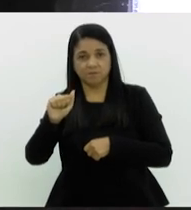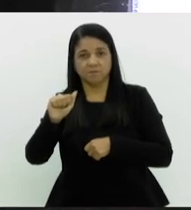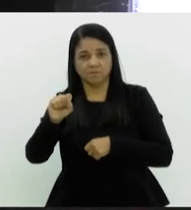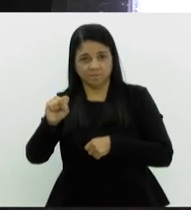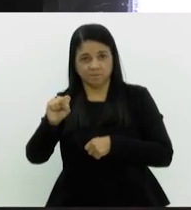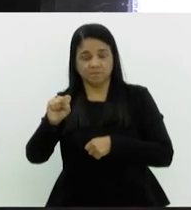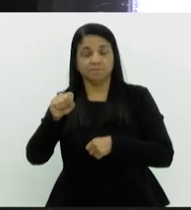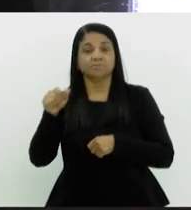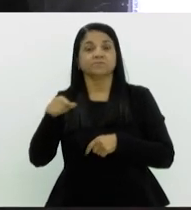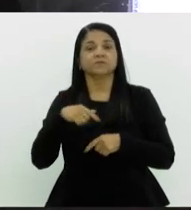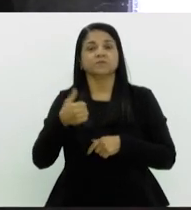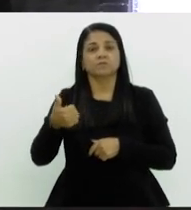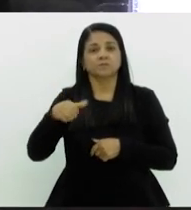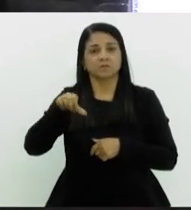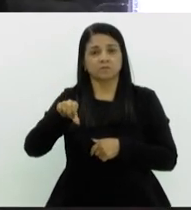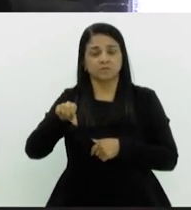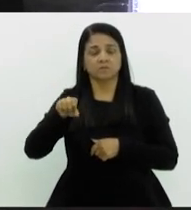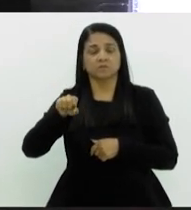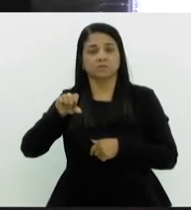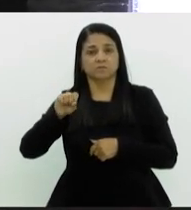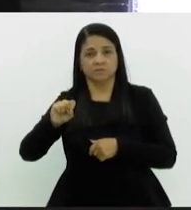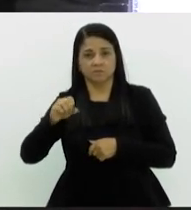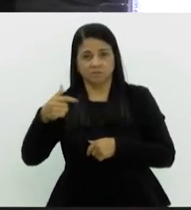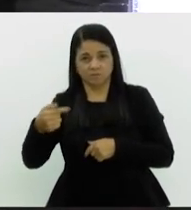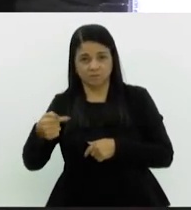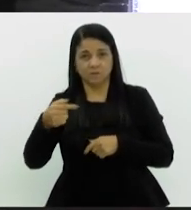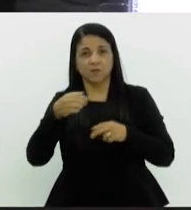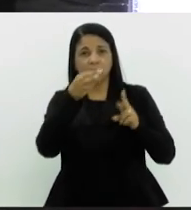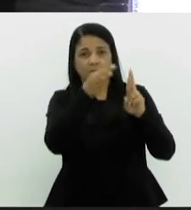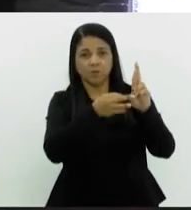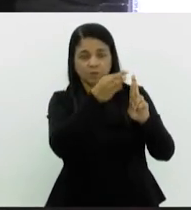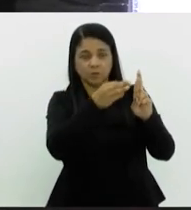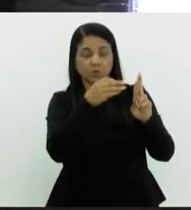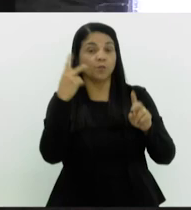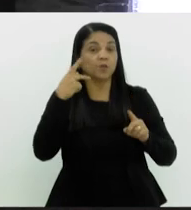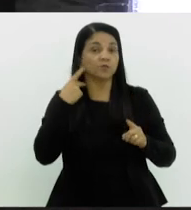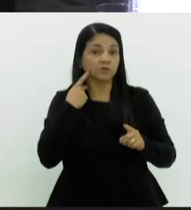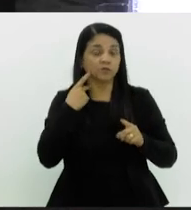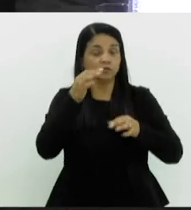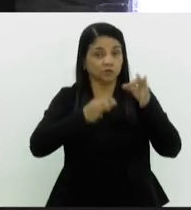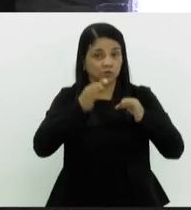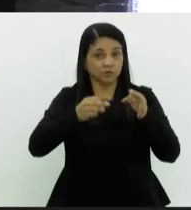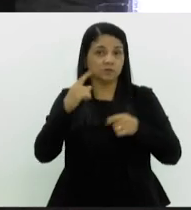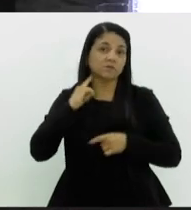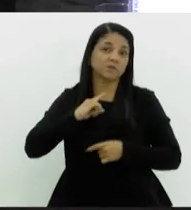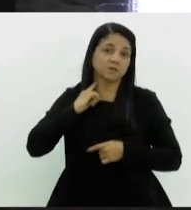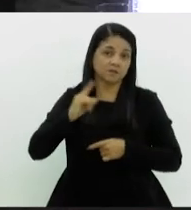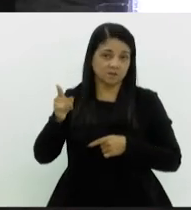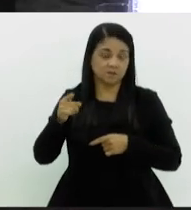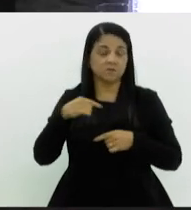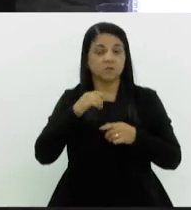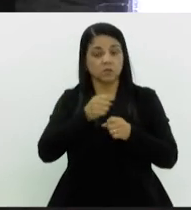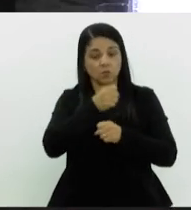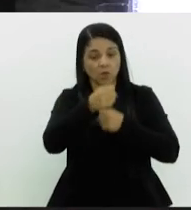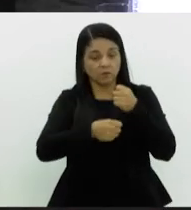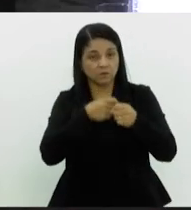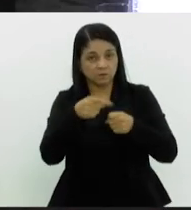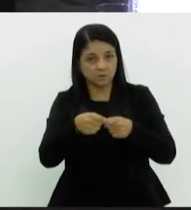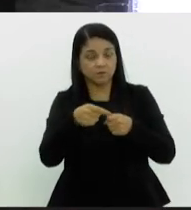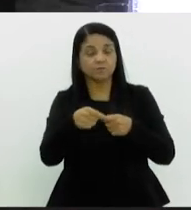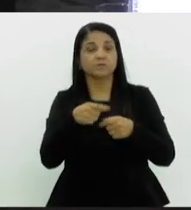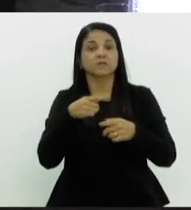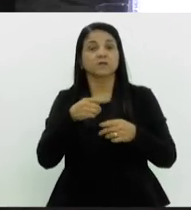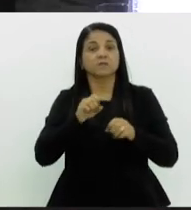1987, foi promotor de justiça no Estado de Minas Gerais e, no ano seguinte, atuou como defensor